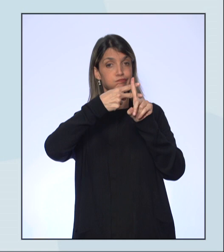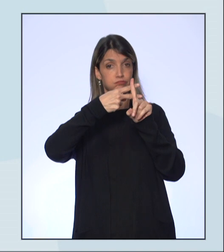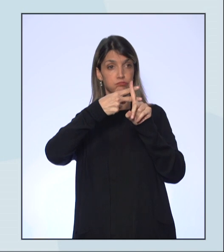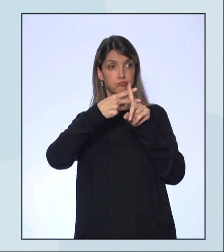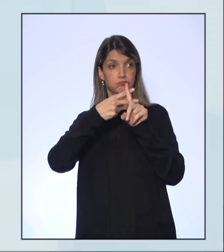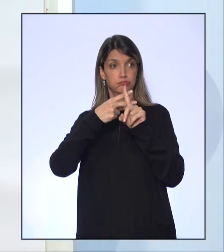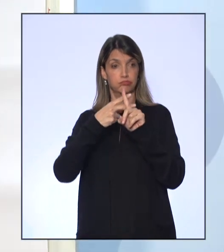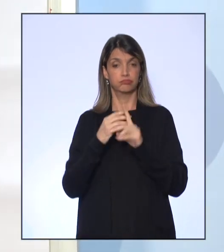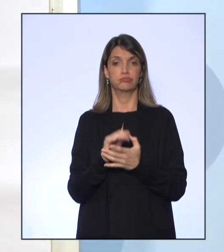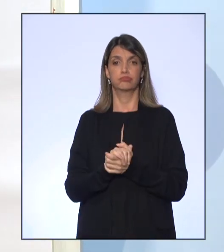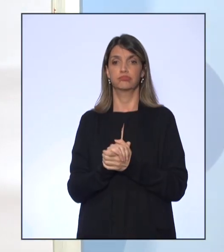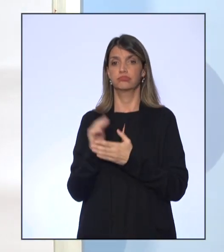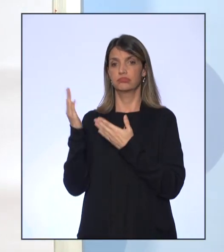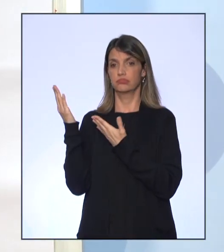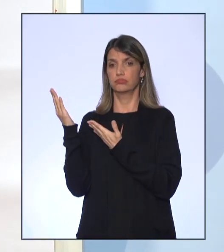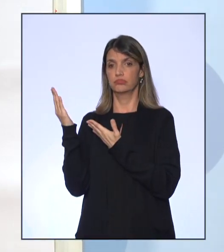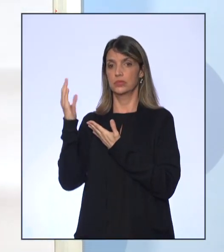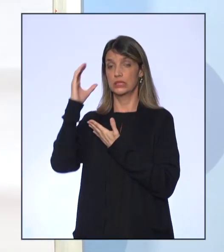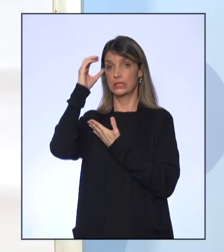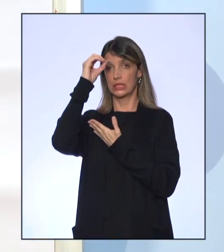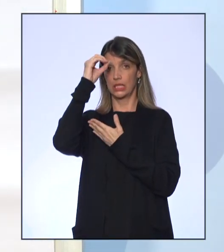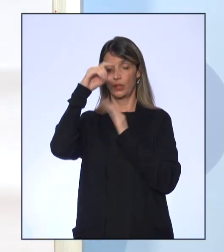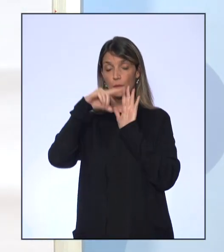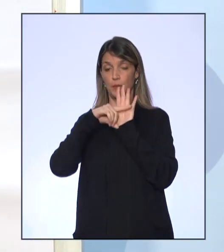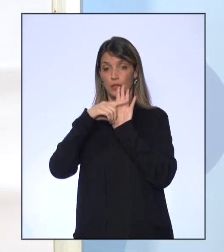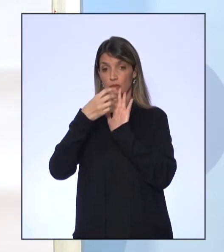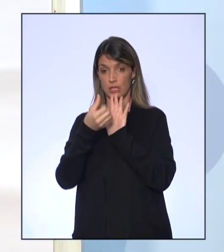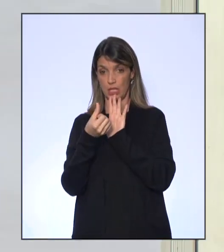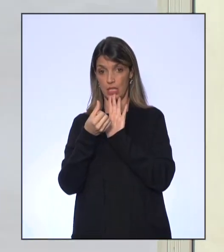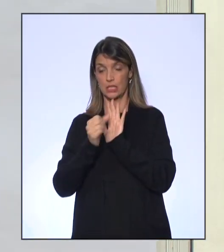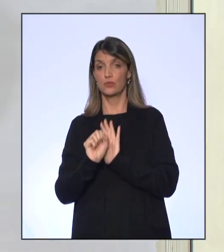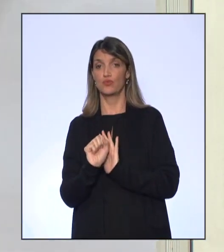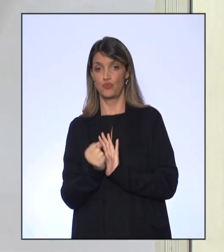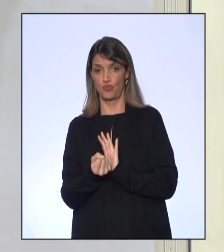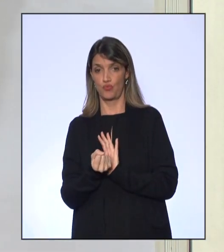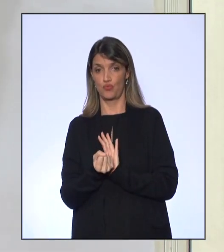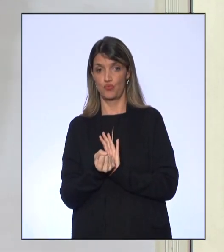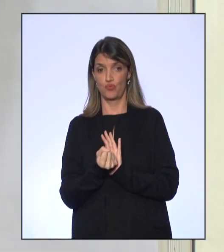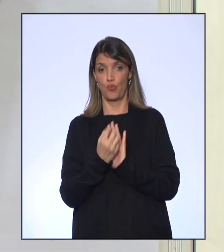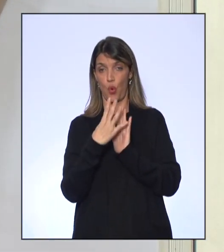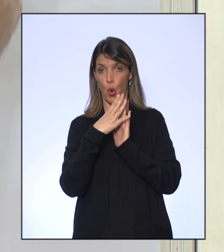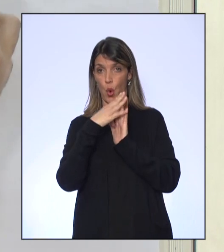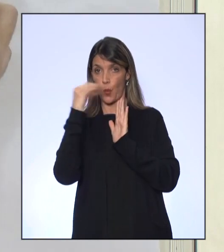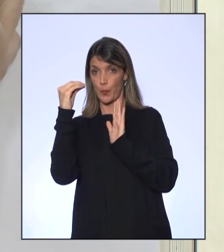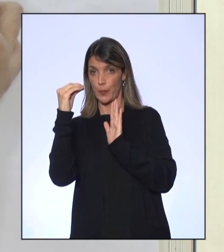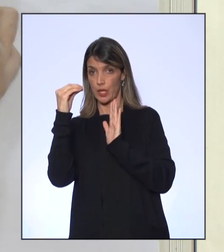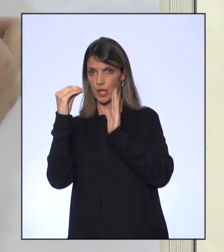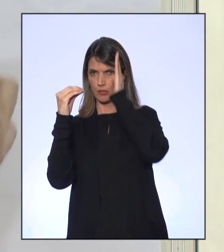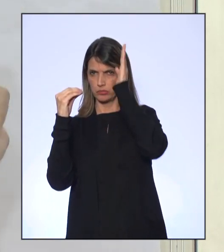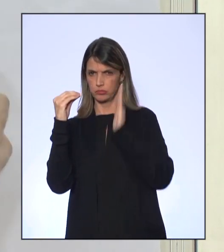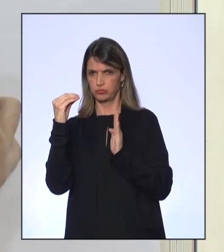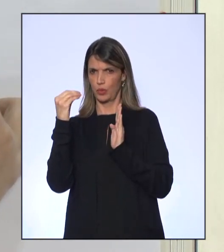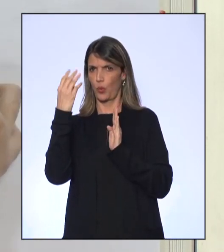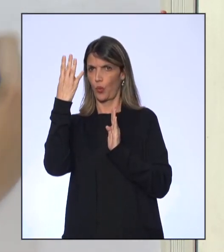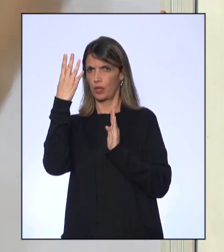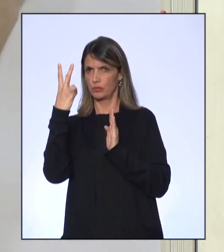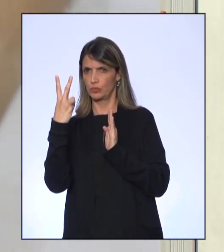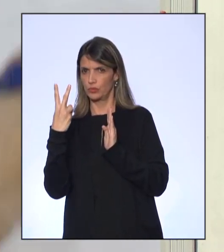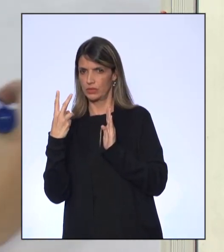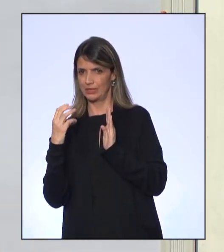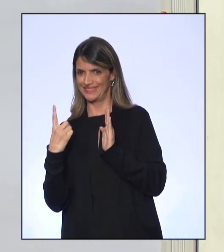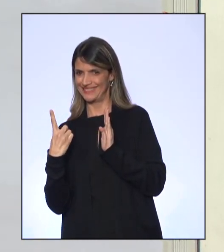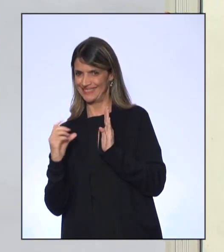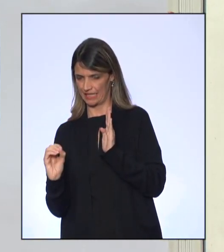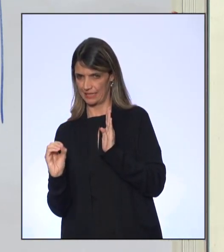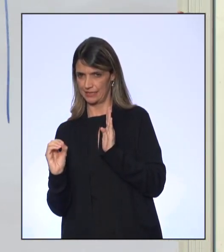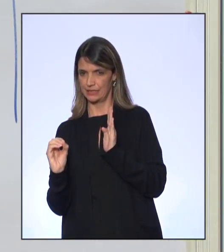0, menos 6 e 8. Copia a outra coluna. 4, 2 e